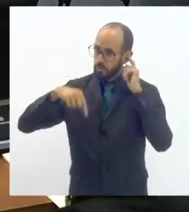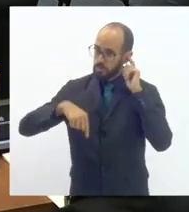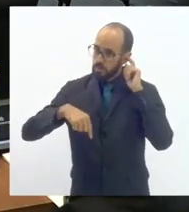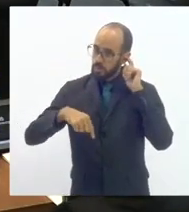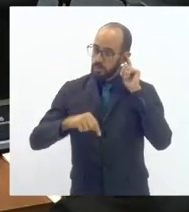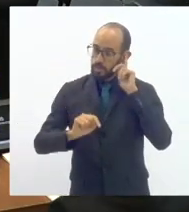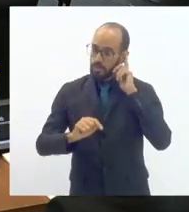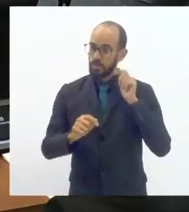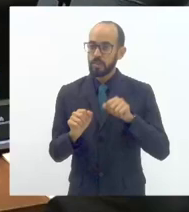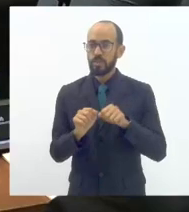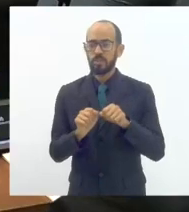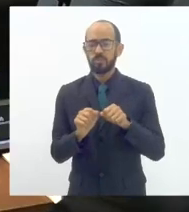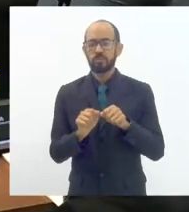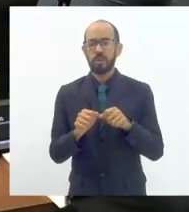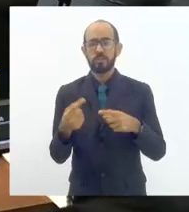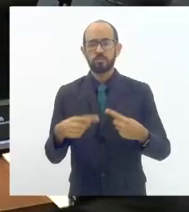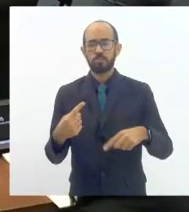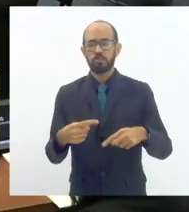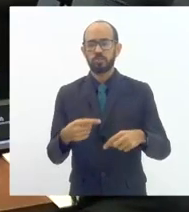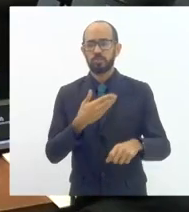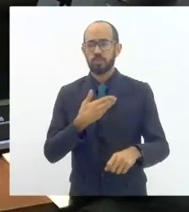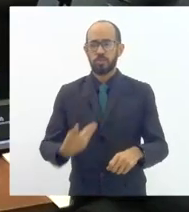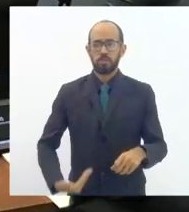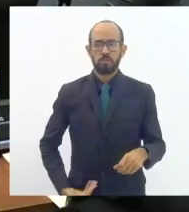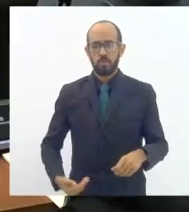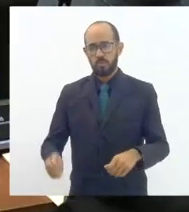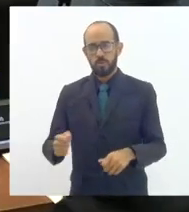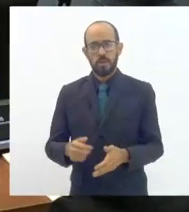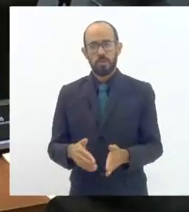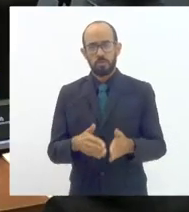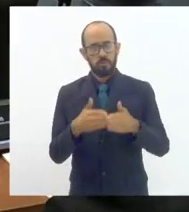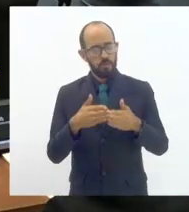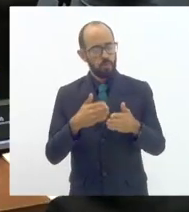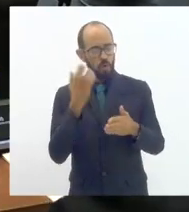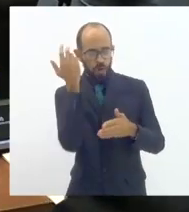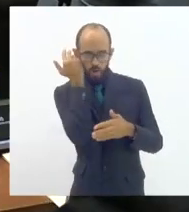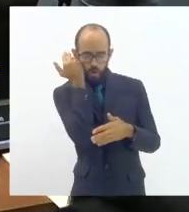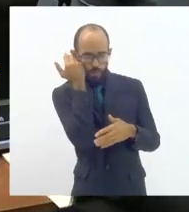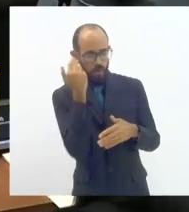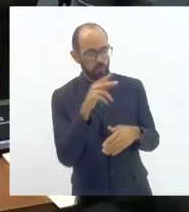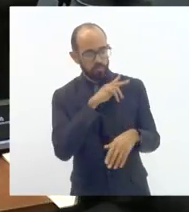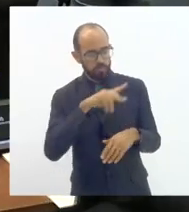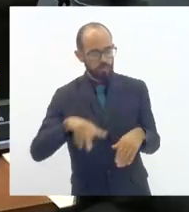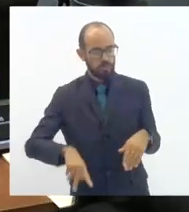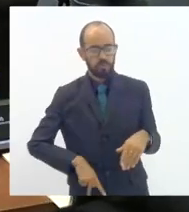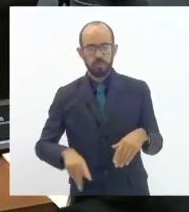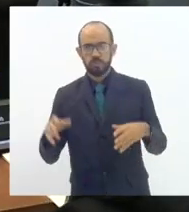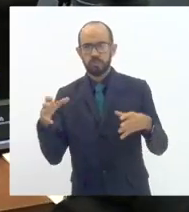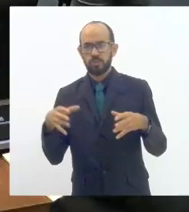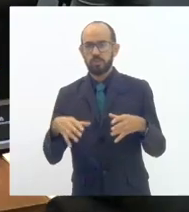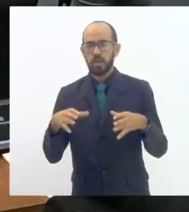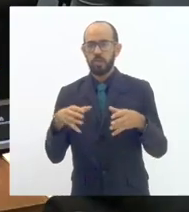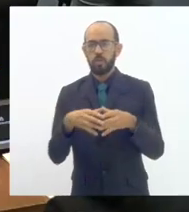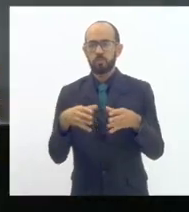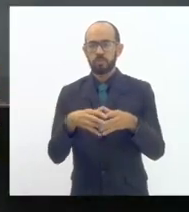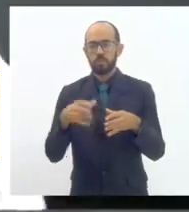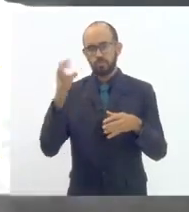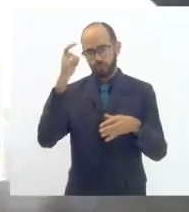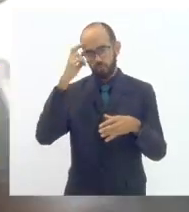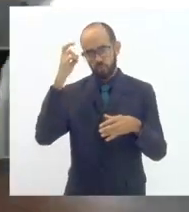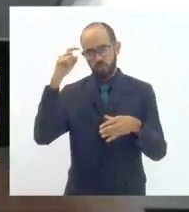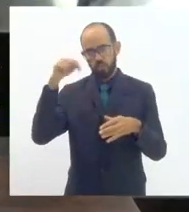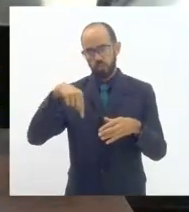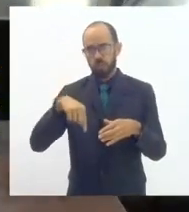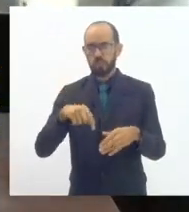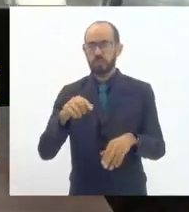produz política pública para o povo. Vem cá, deputado estadual Eliomar Coelho, presidente da Comissão Permanente de Cultura aqui da